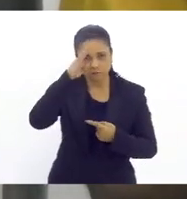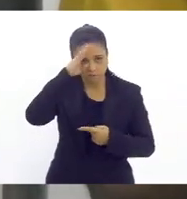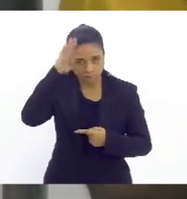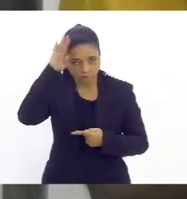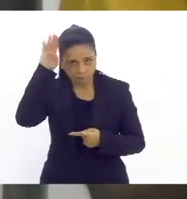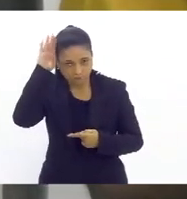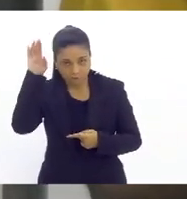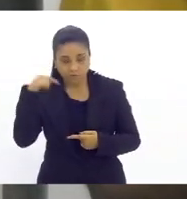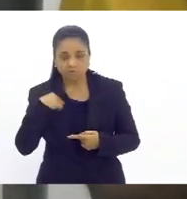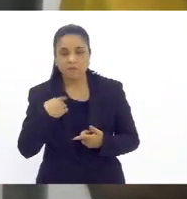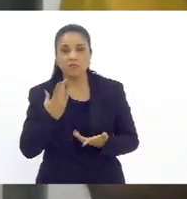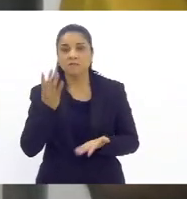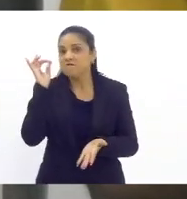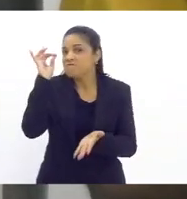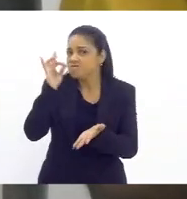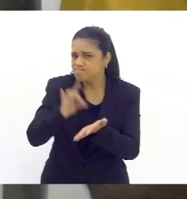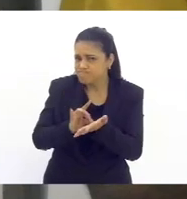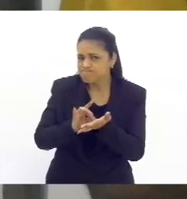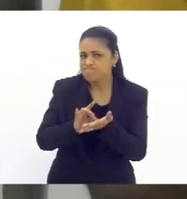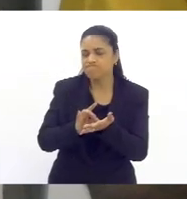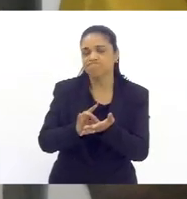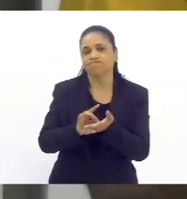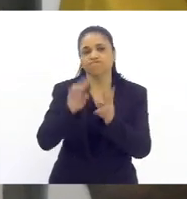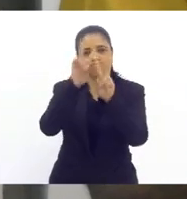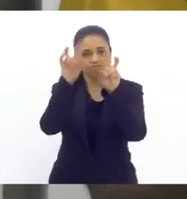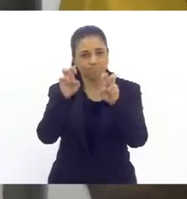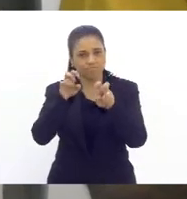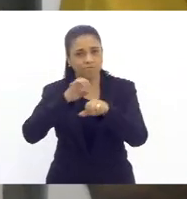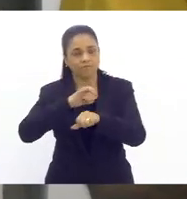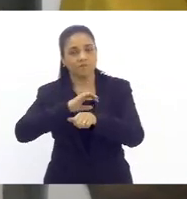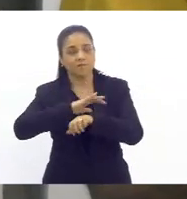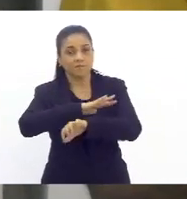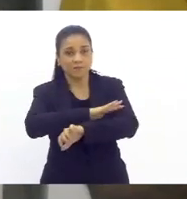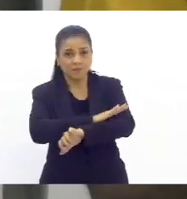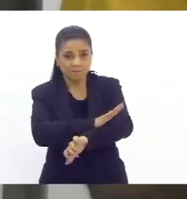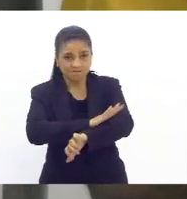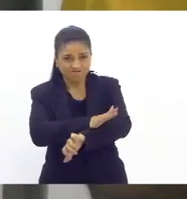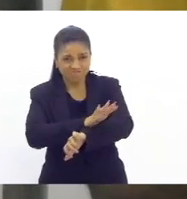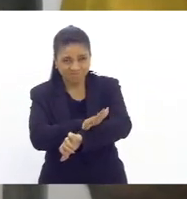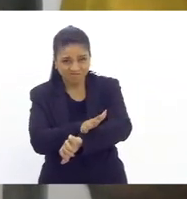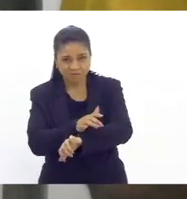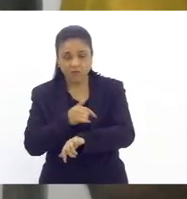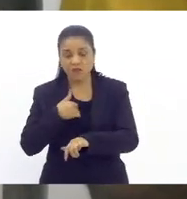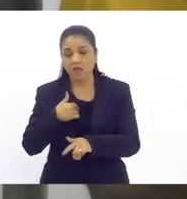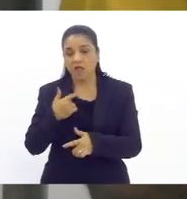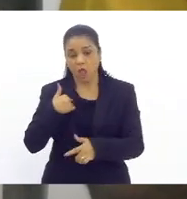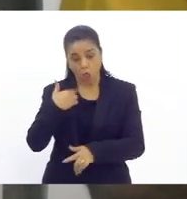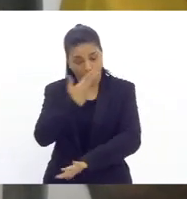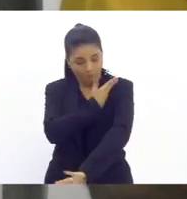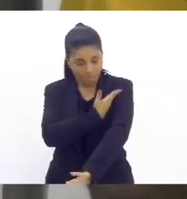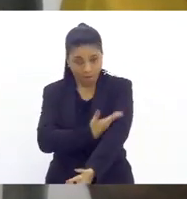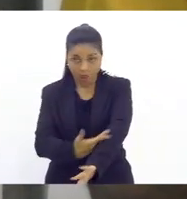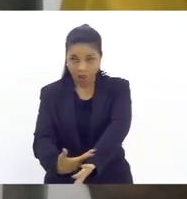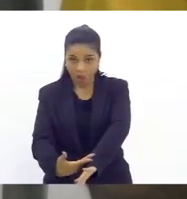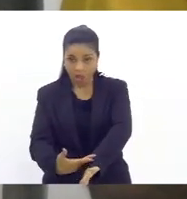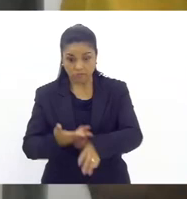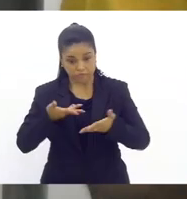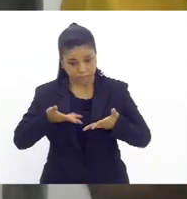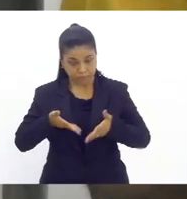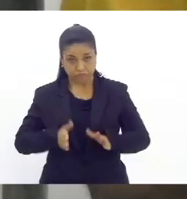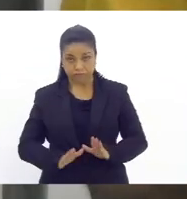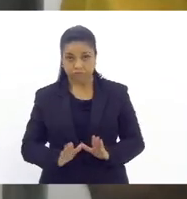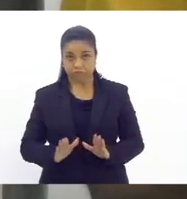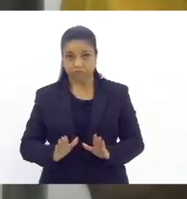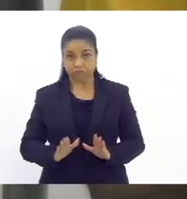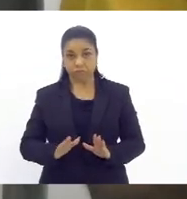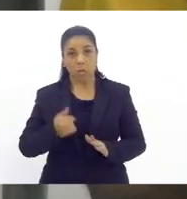muito essa questão do racismo Eu por exemplo um branquinho de nascença eu conheço